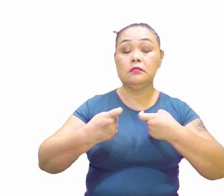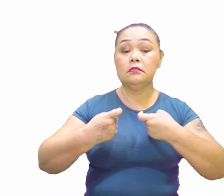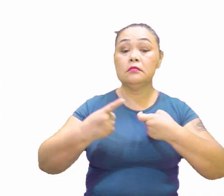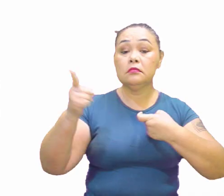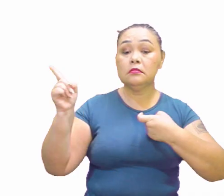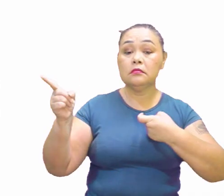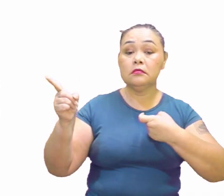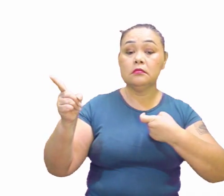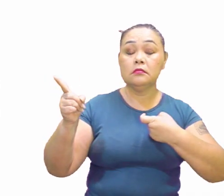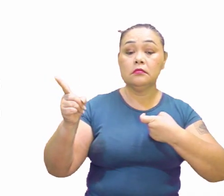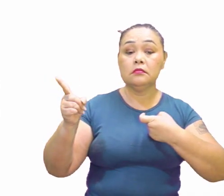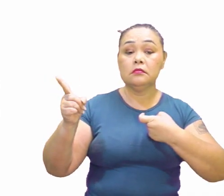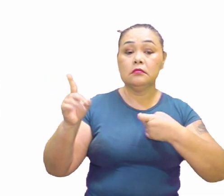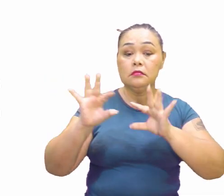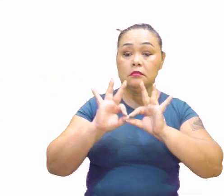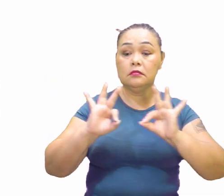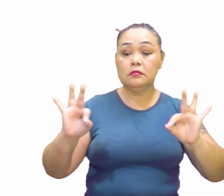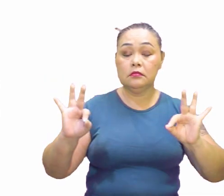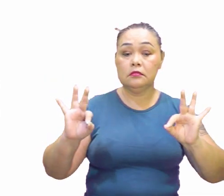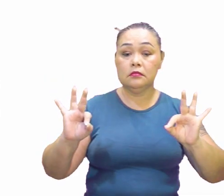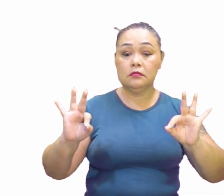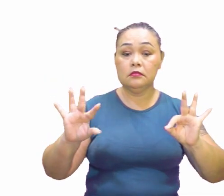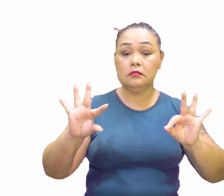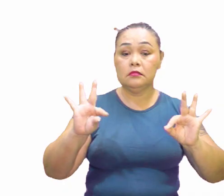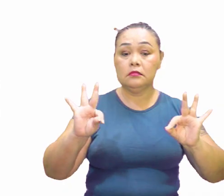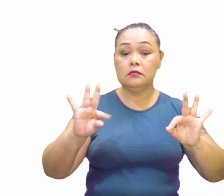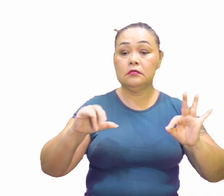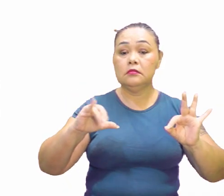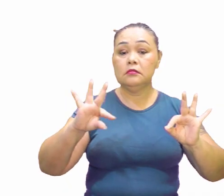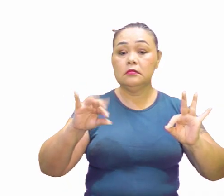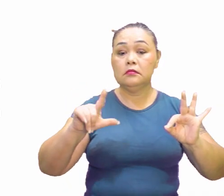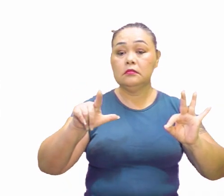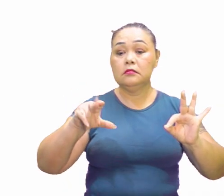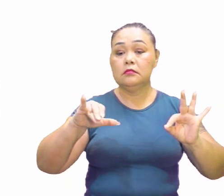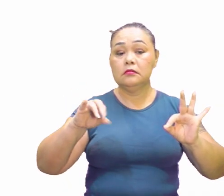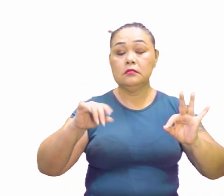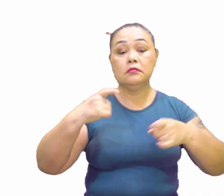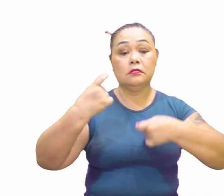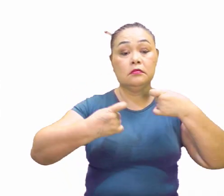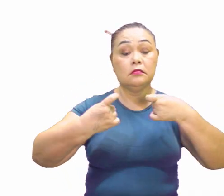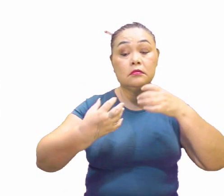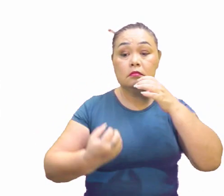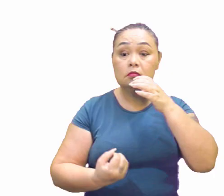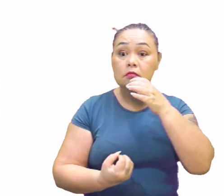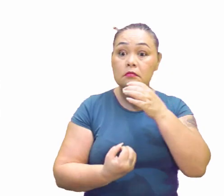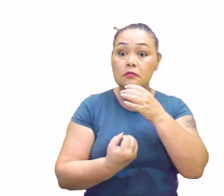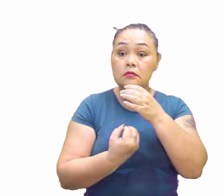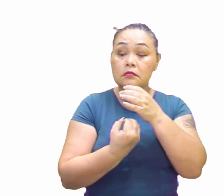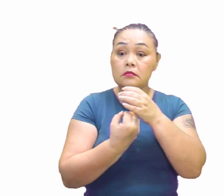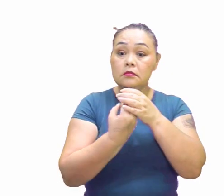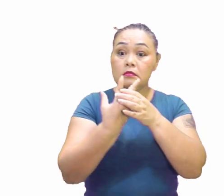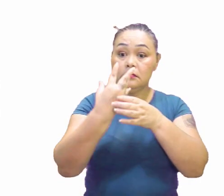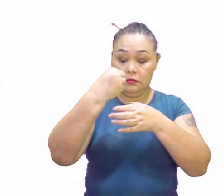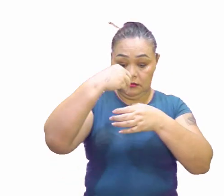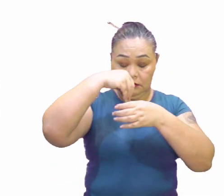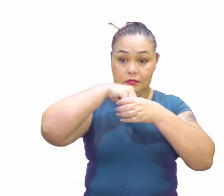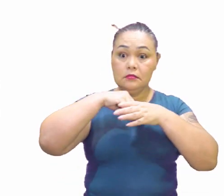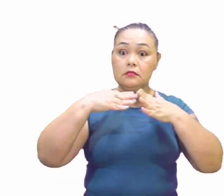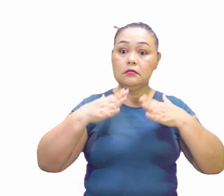tem aqui, né, uma citação de Tito Livio. A guerra nutre a